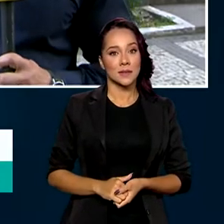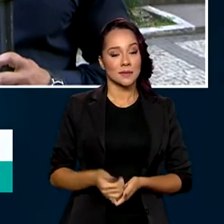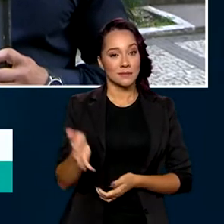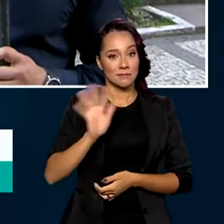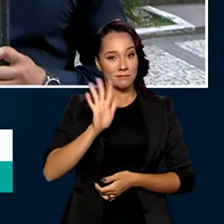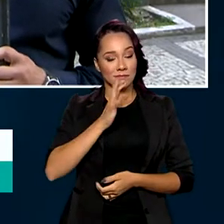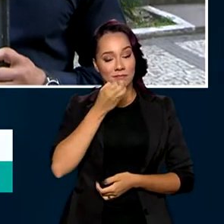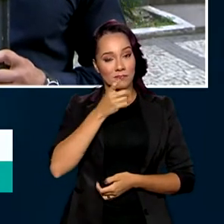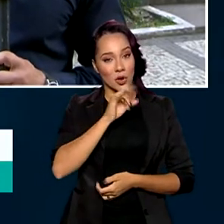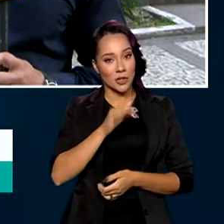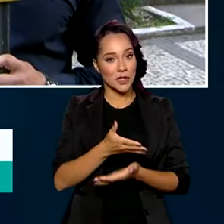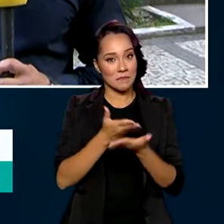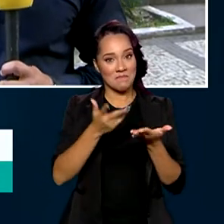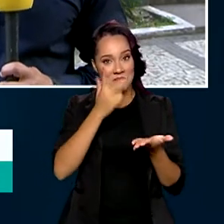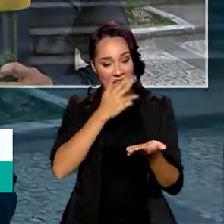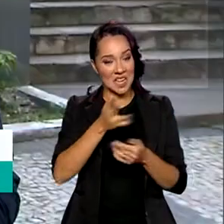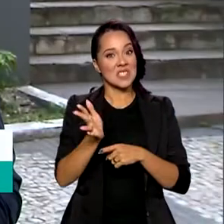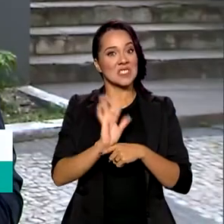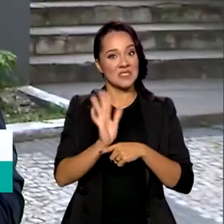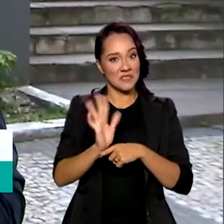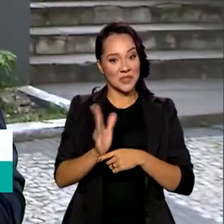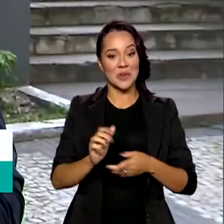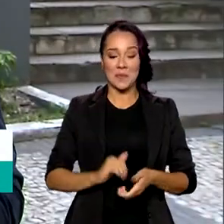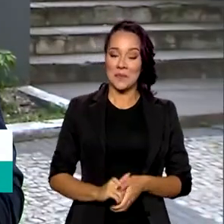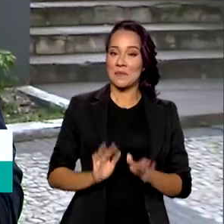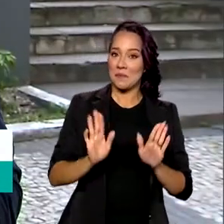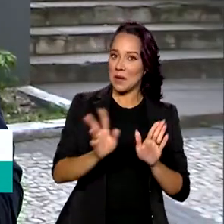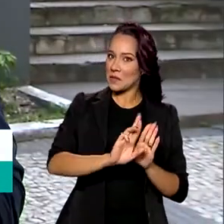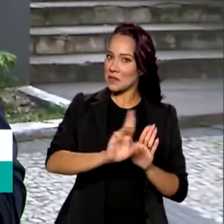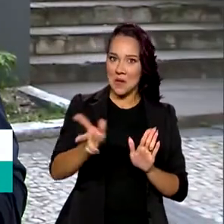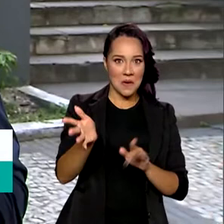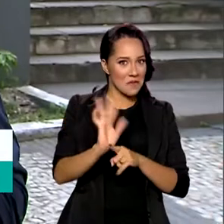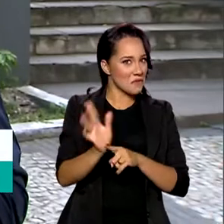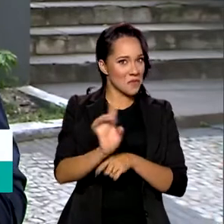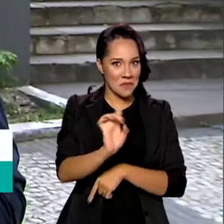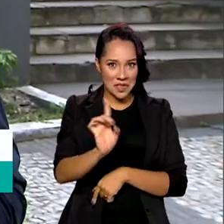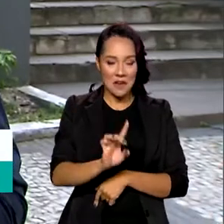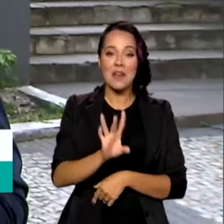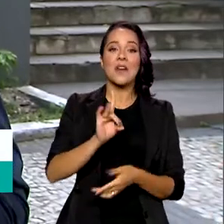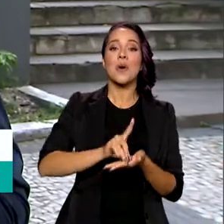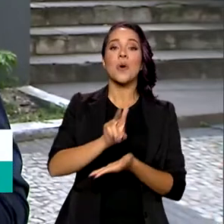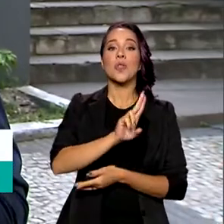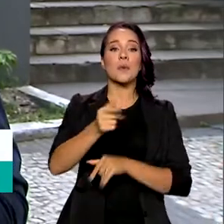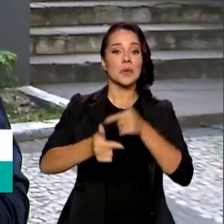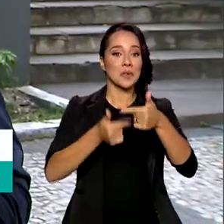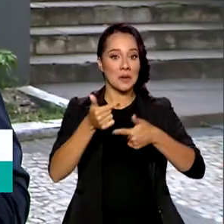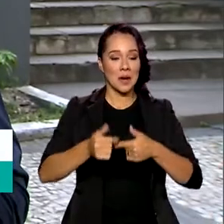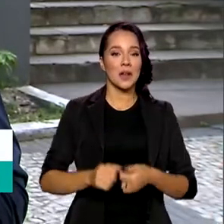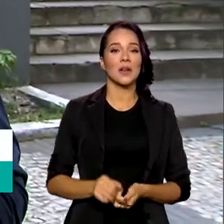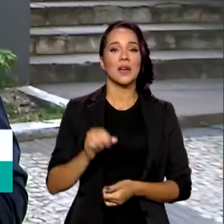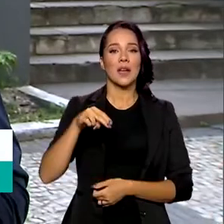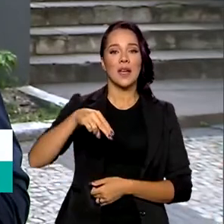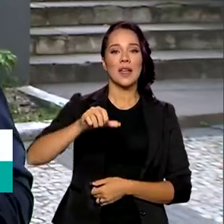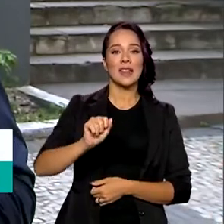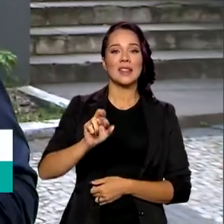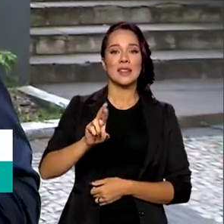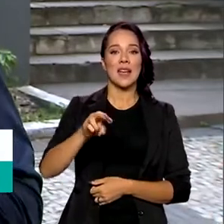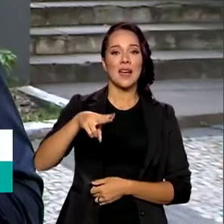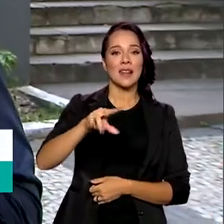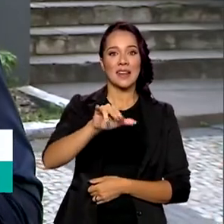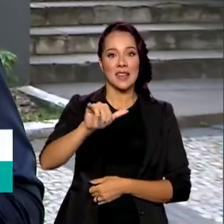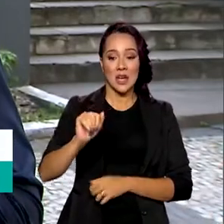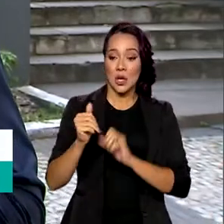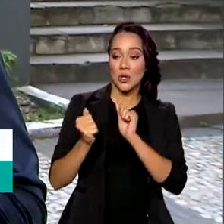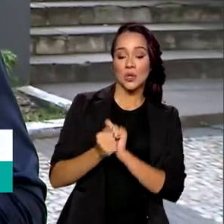Oi Oi Monique bom dia para você parece mesmo cena de um filme né mas não é filme não Mônica inclusive o nome da operação é Nárnia uma